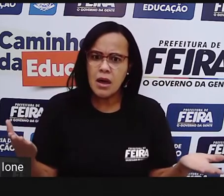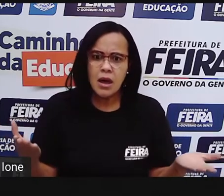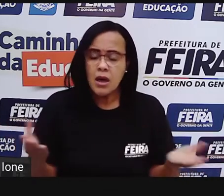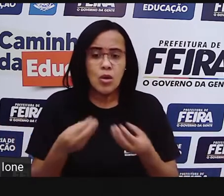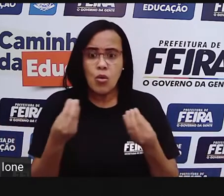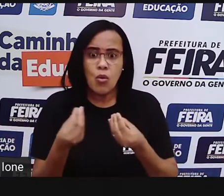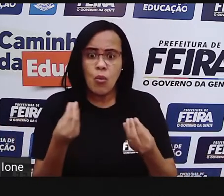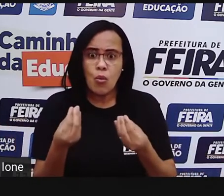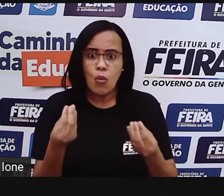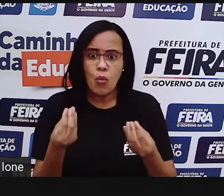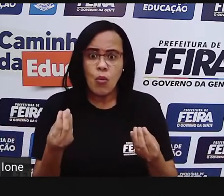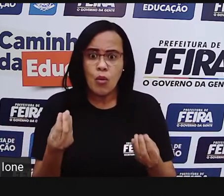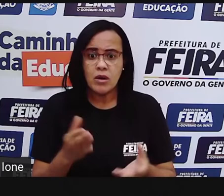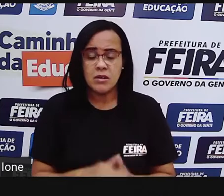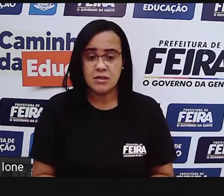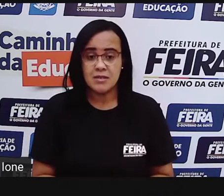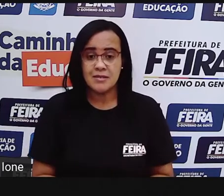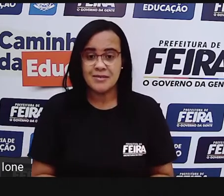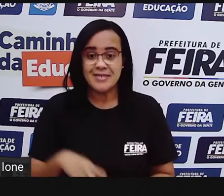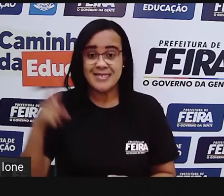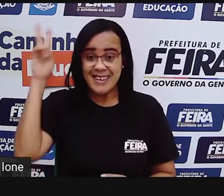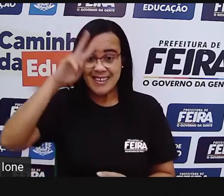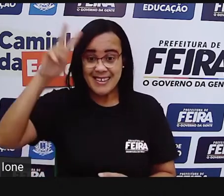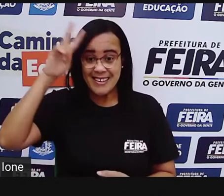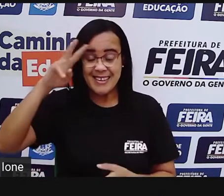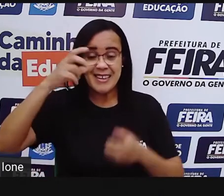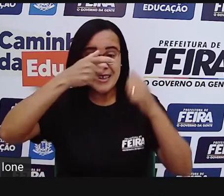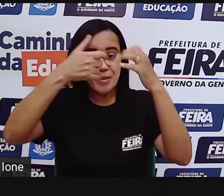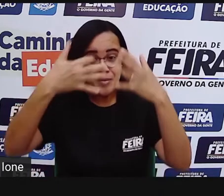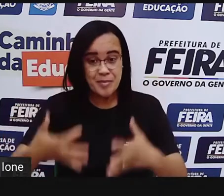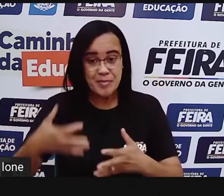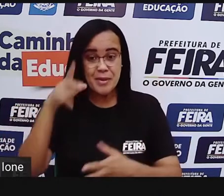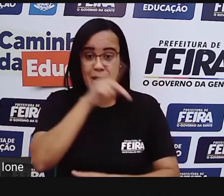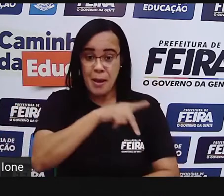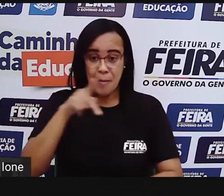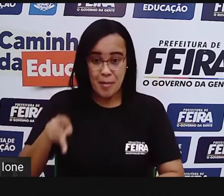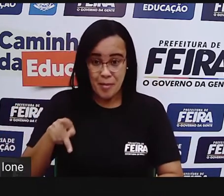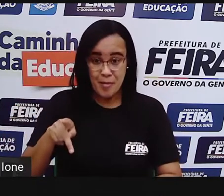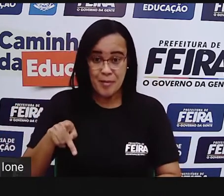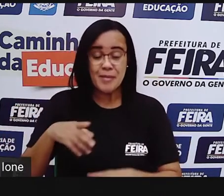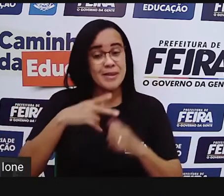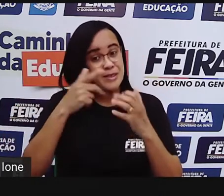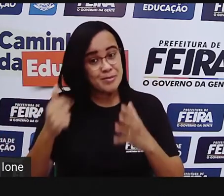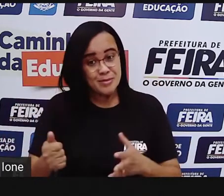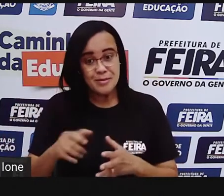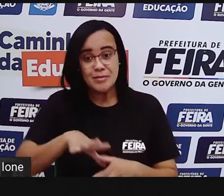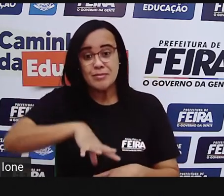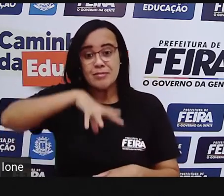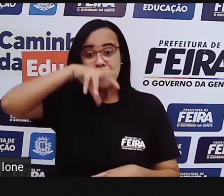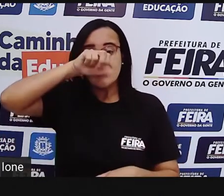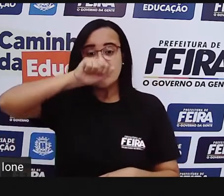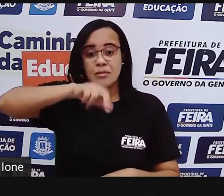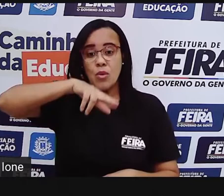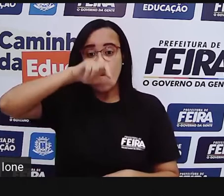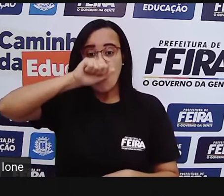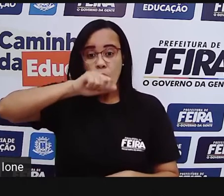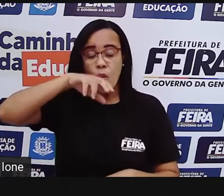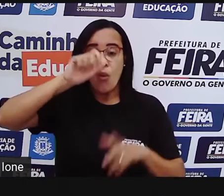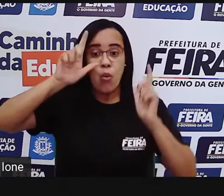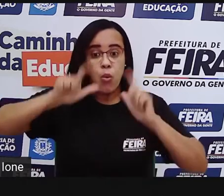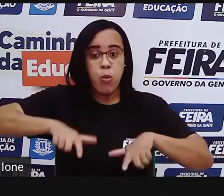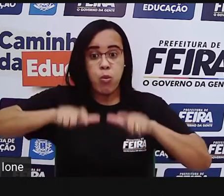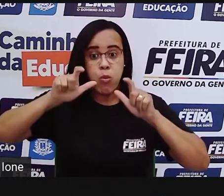isso acontece? Lembra que eu falei para vocês que o ar ocupa espaço? Então, o ar